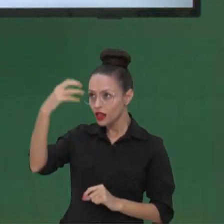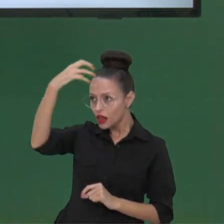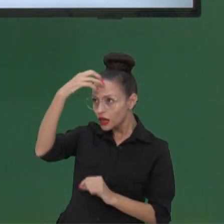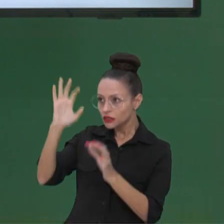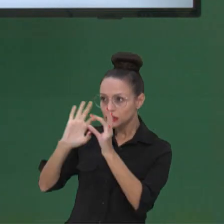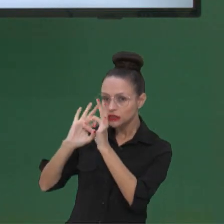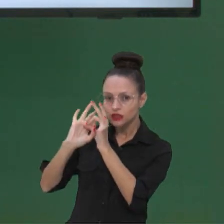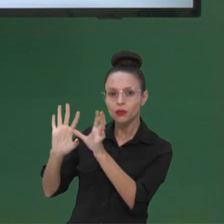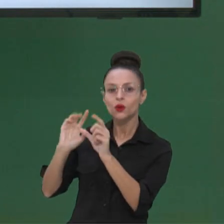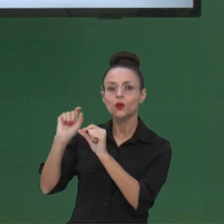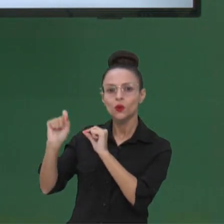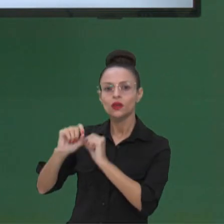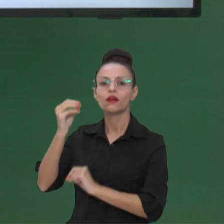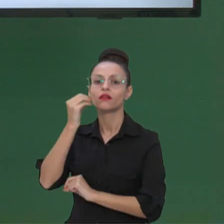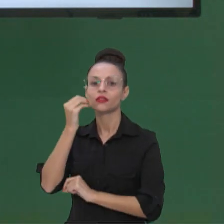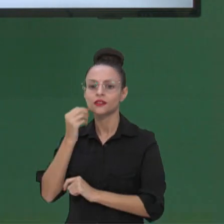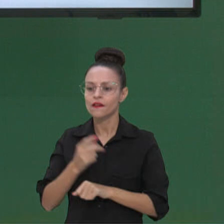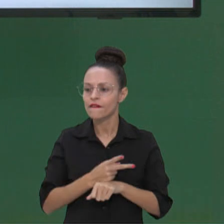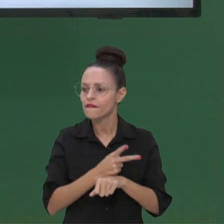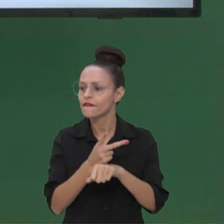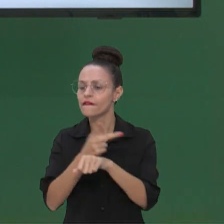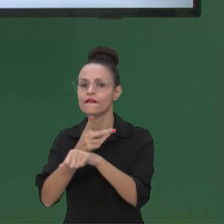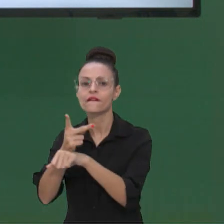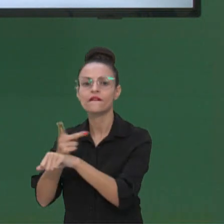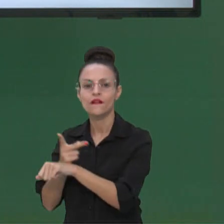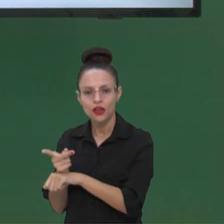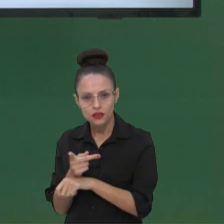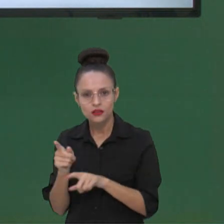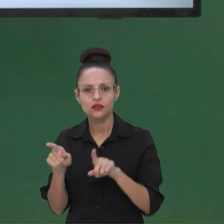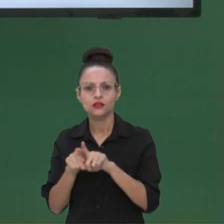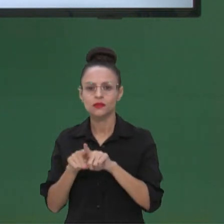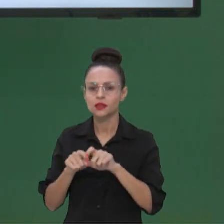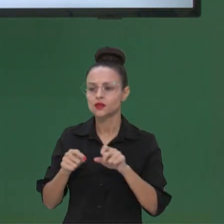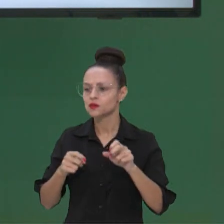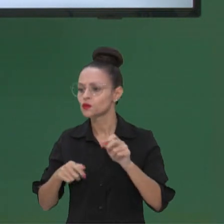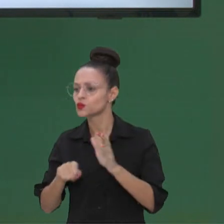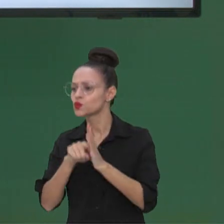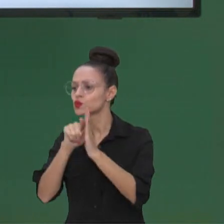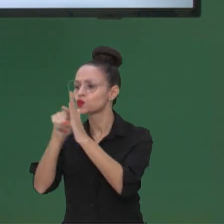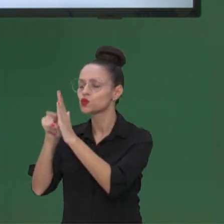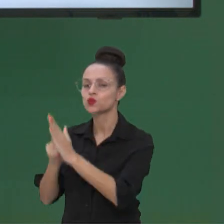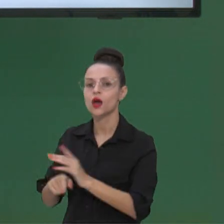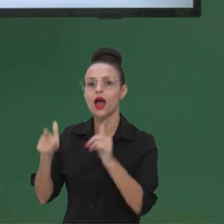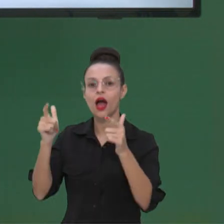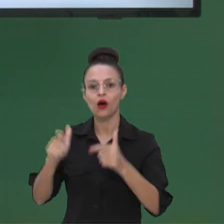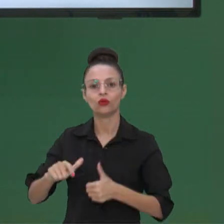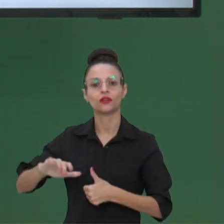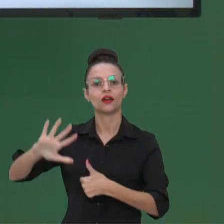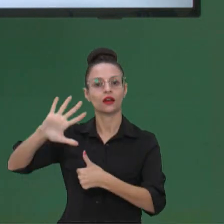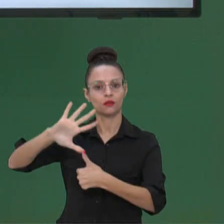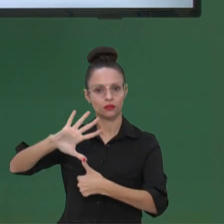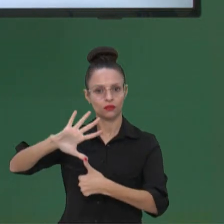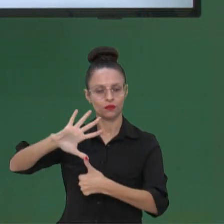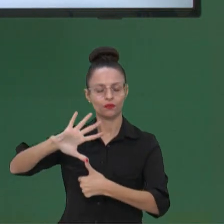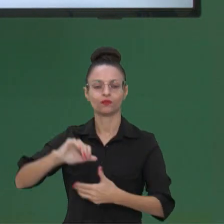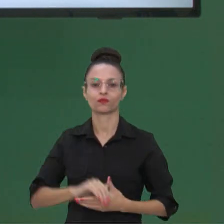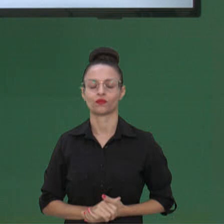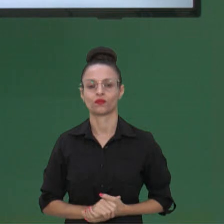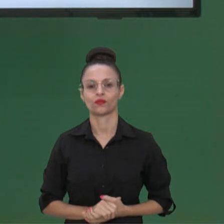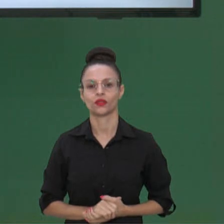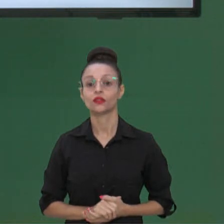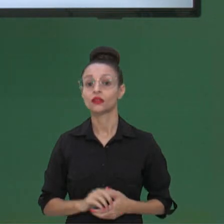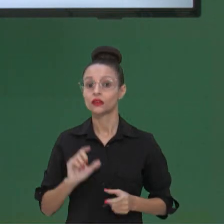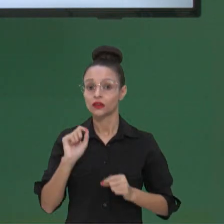I para tentar encontrar esses mesmos metais preciosos na América do Norte.